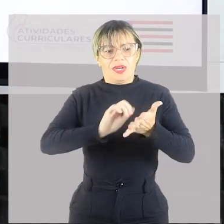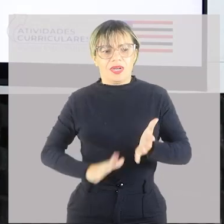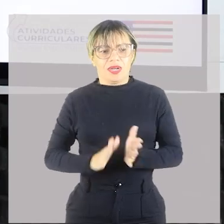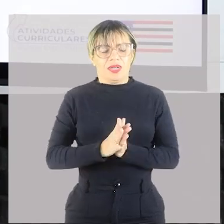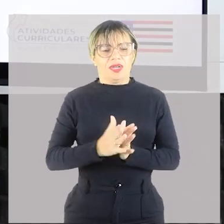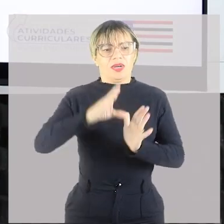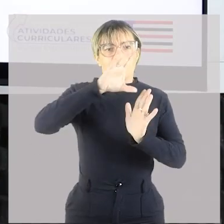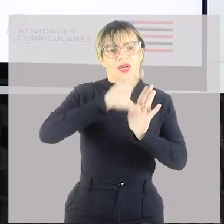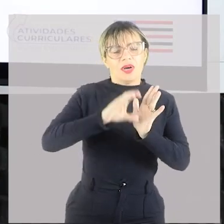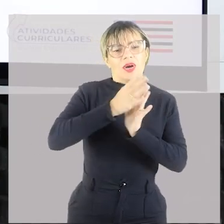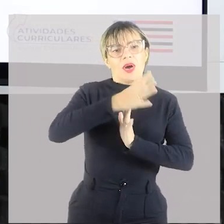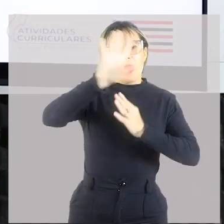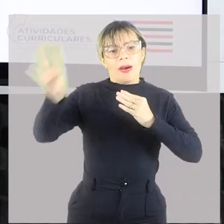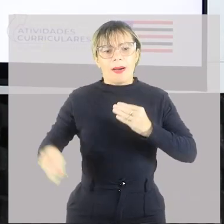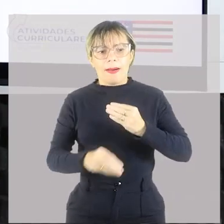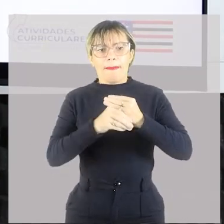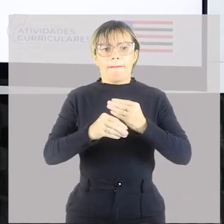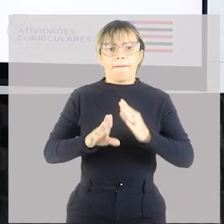complementares.